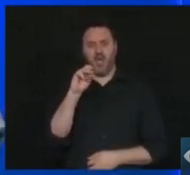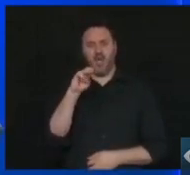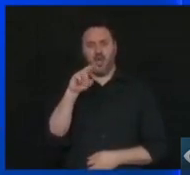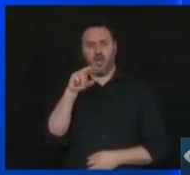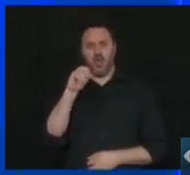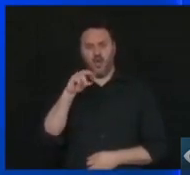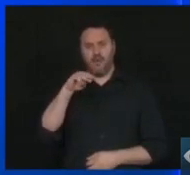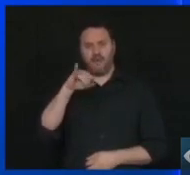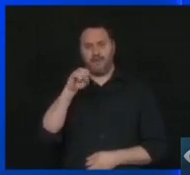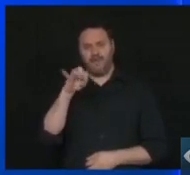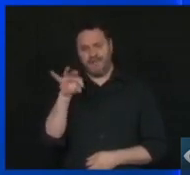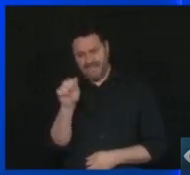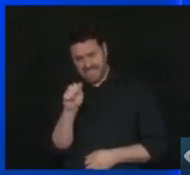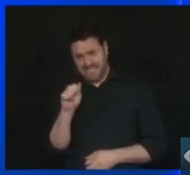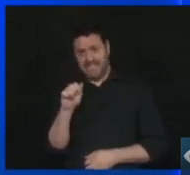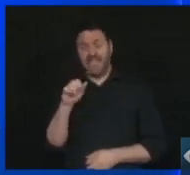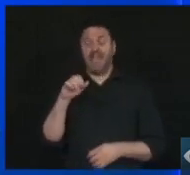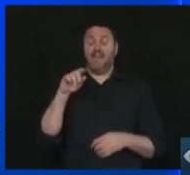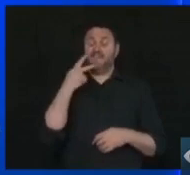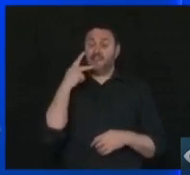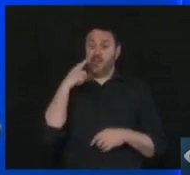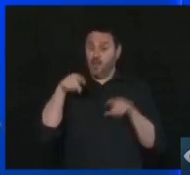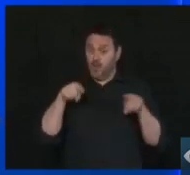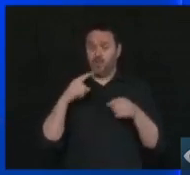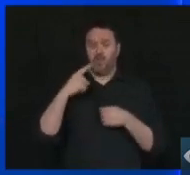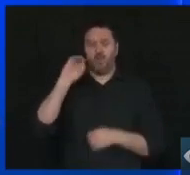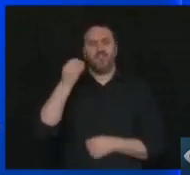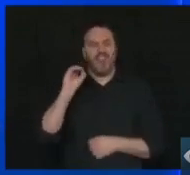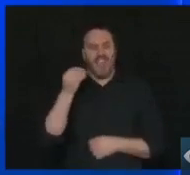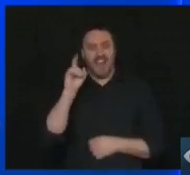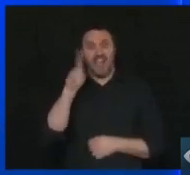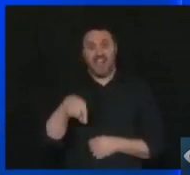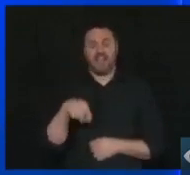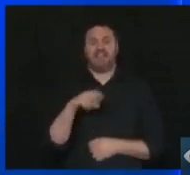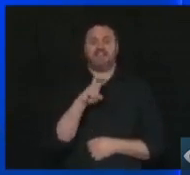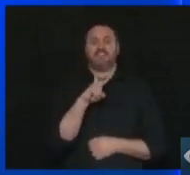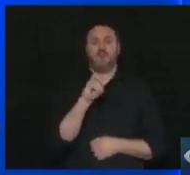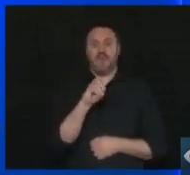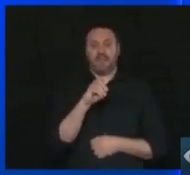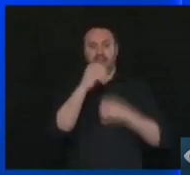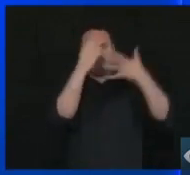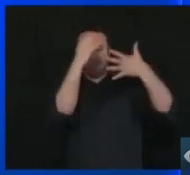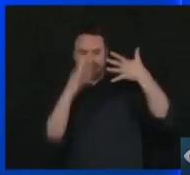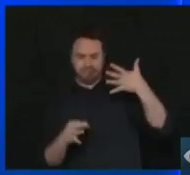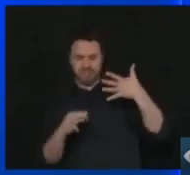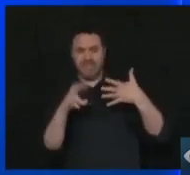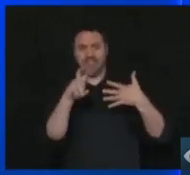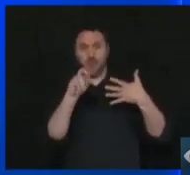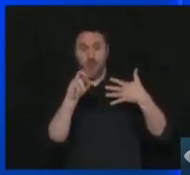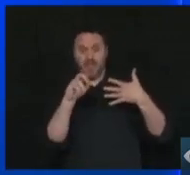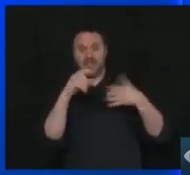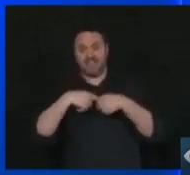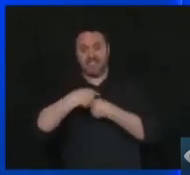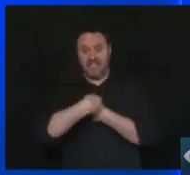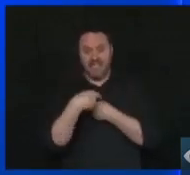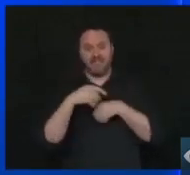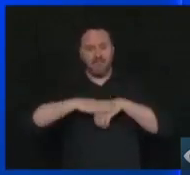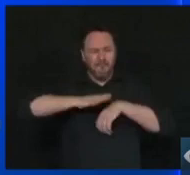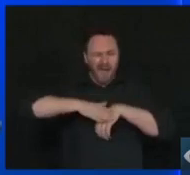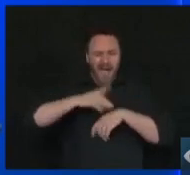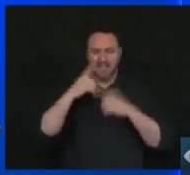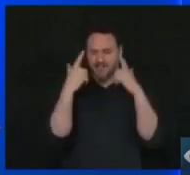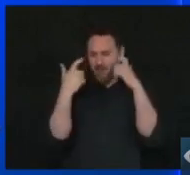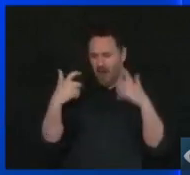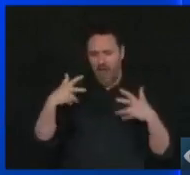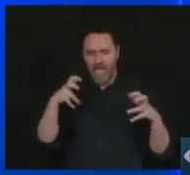cidades mais violentas do mundo eu vou repetir uma das 50 cidades mais violentas do mundo nós